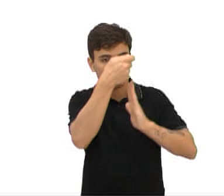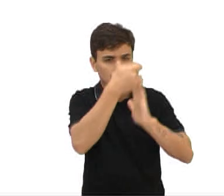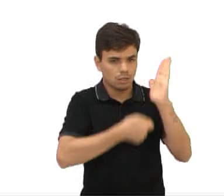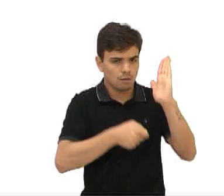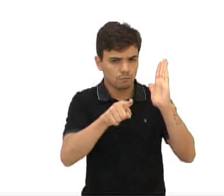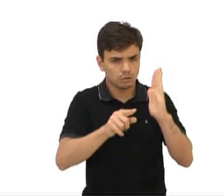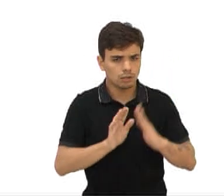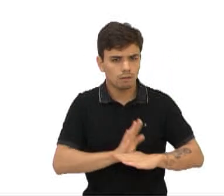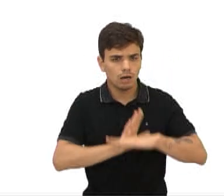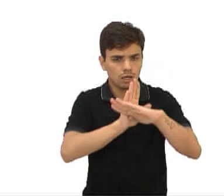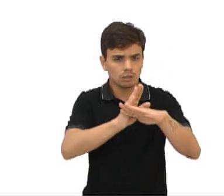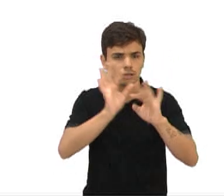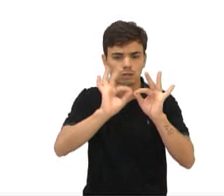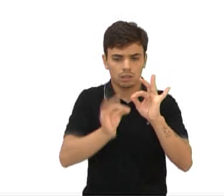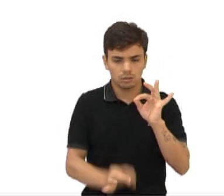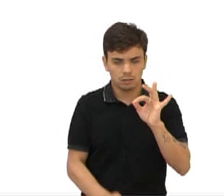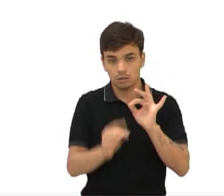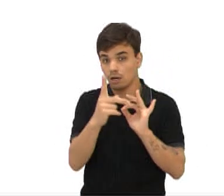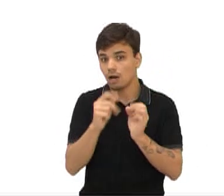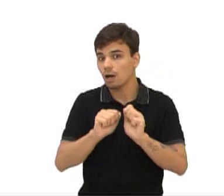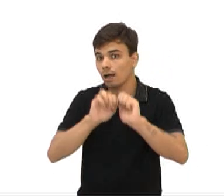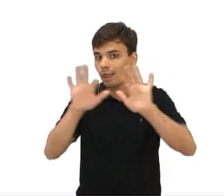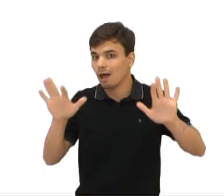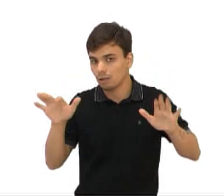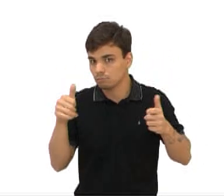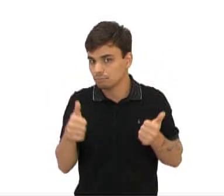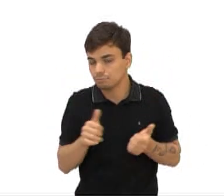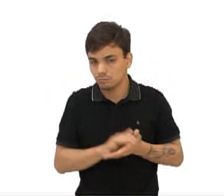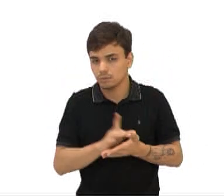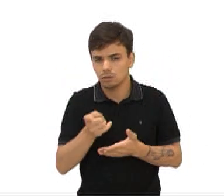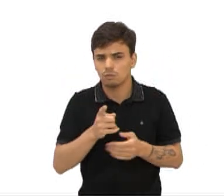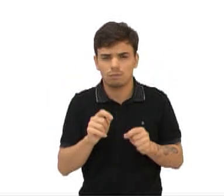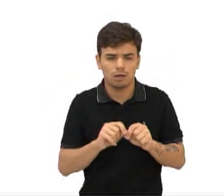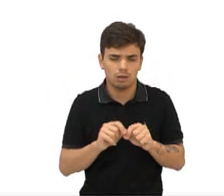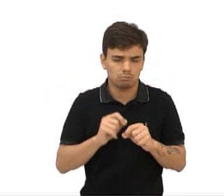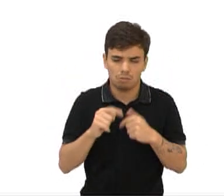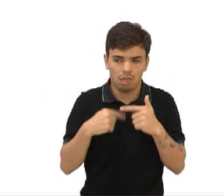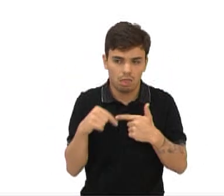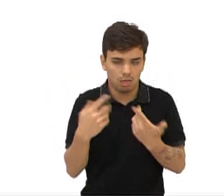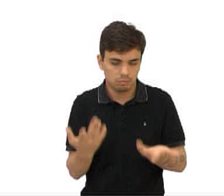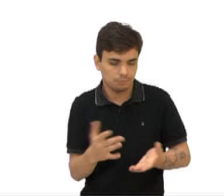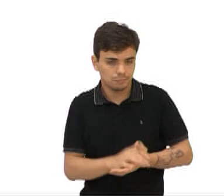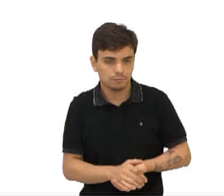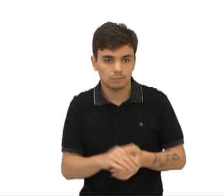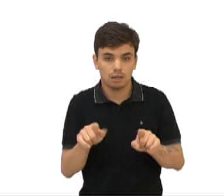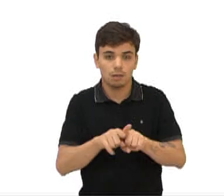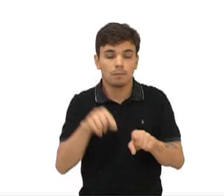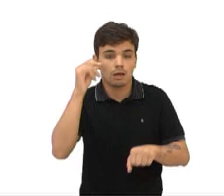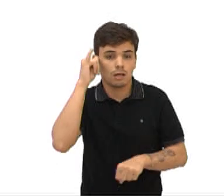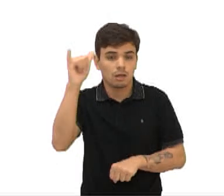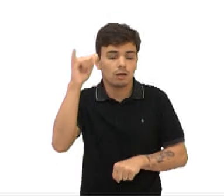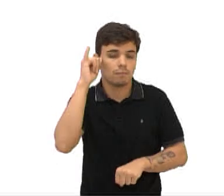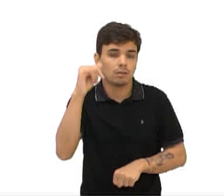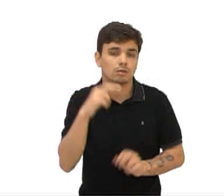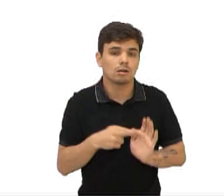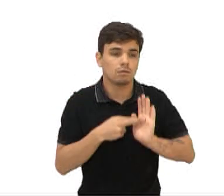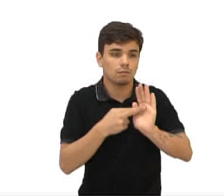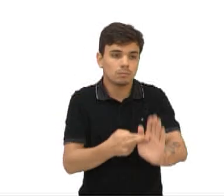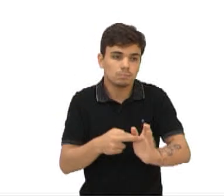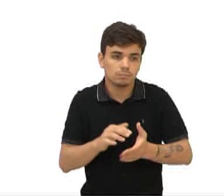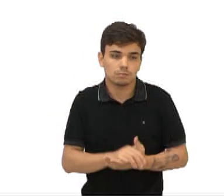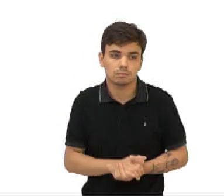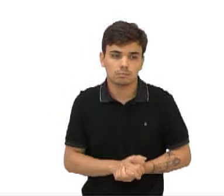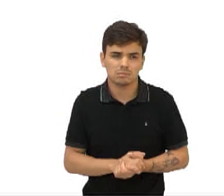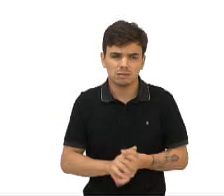Isso tem que ficar claro na tua introdução já, tá? Não vai enrolando, não. E evite referências do tipo, desde